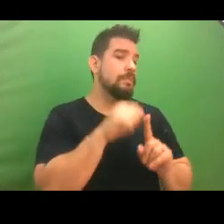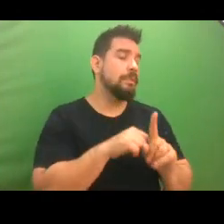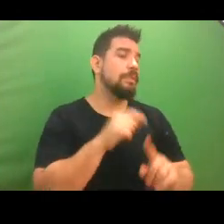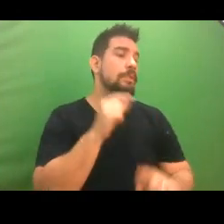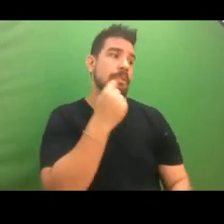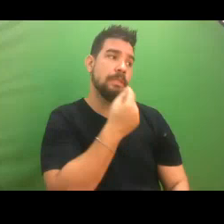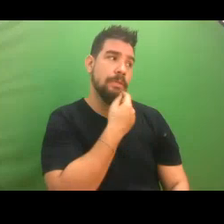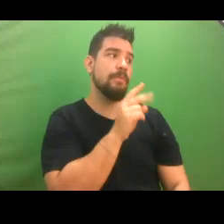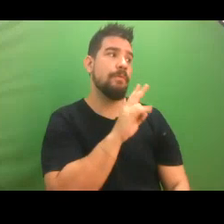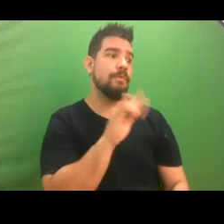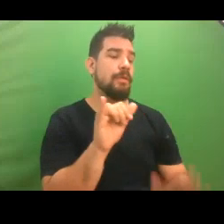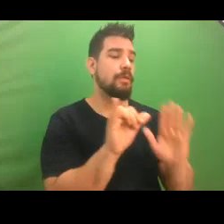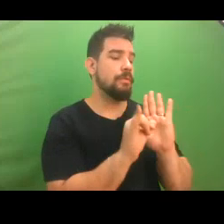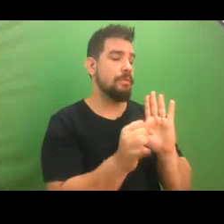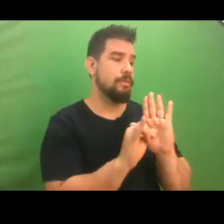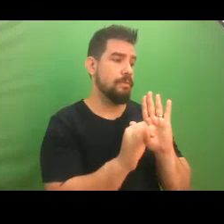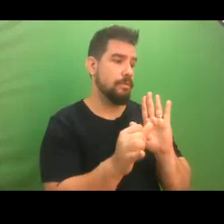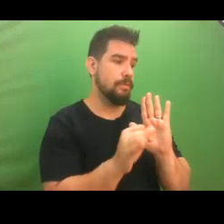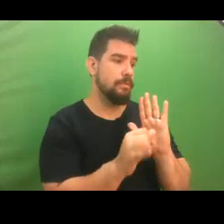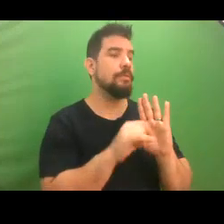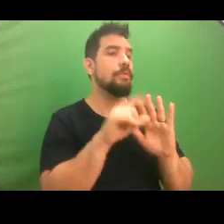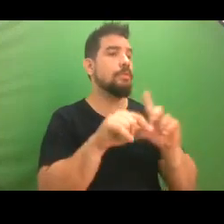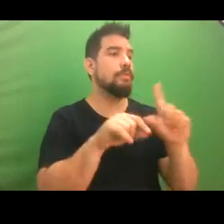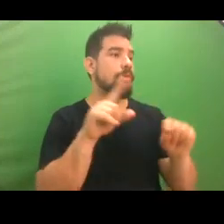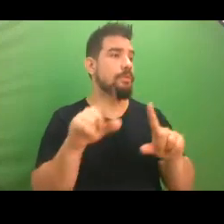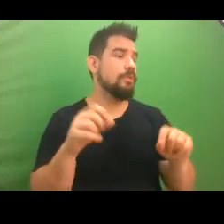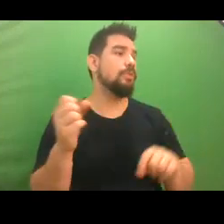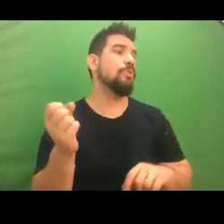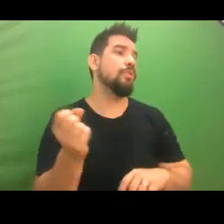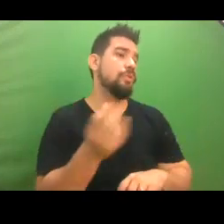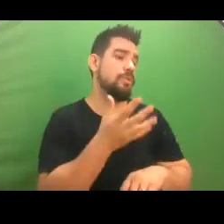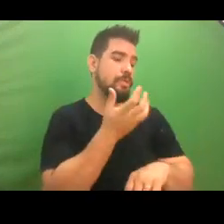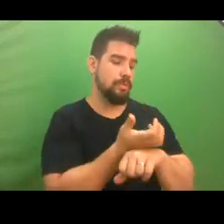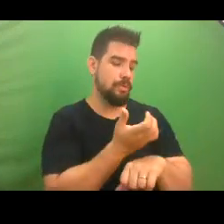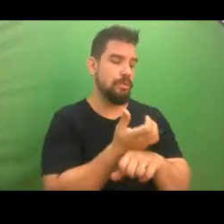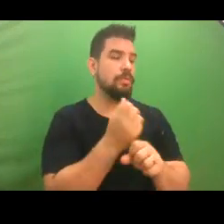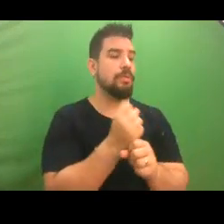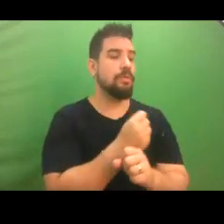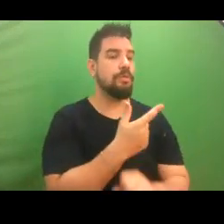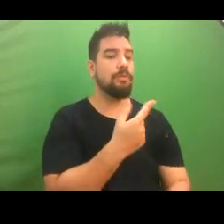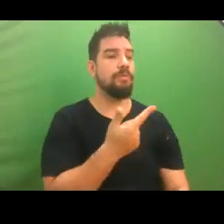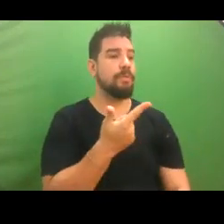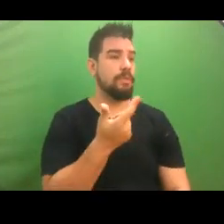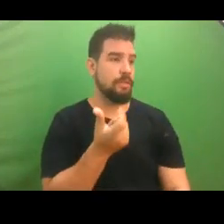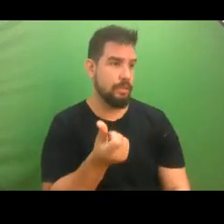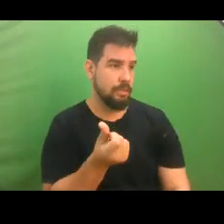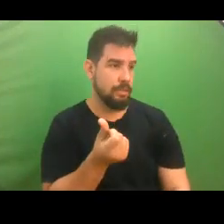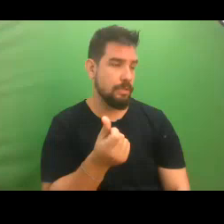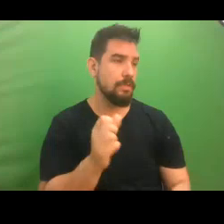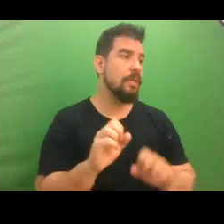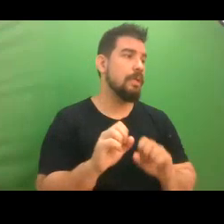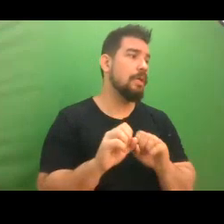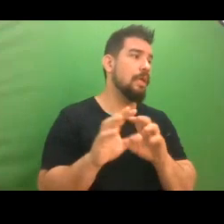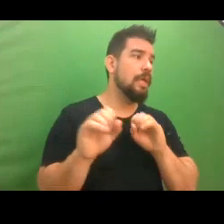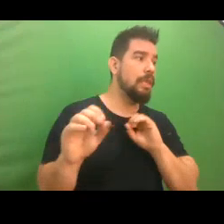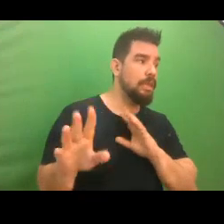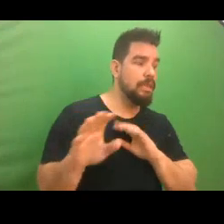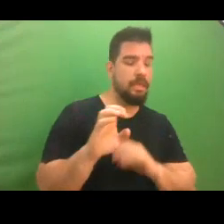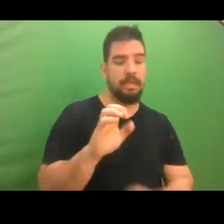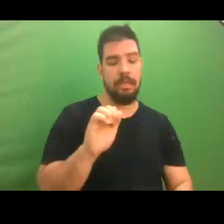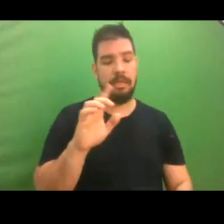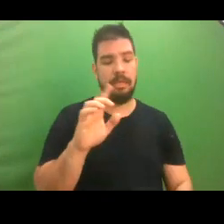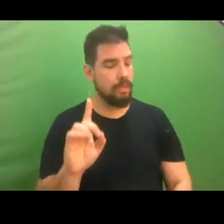o edital do seletivo para novas matrículas de 2026, EAD ou semipresencial, por motivos